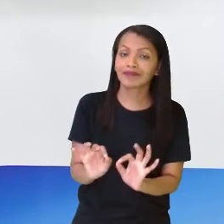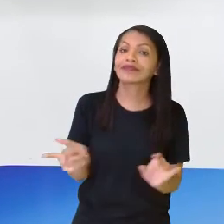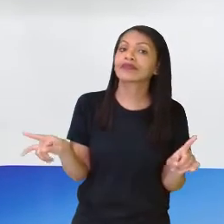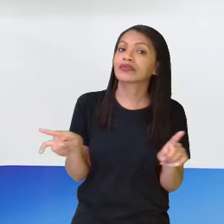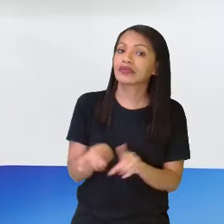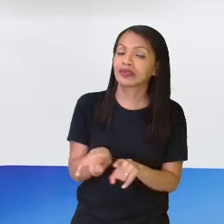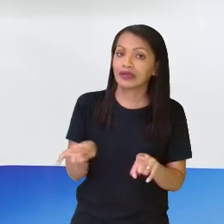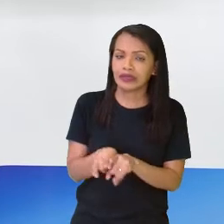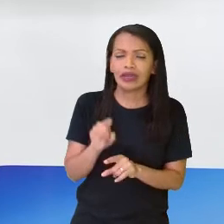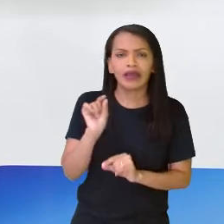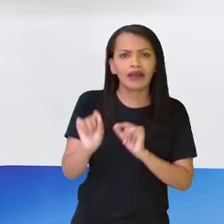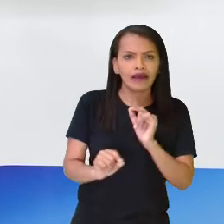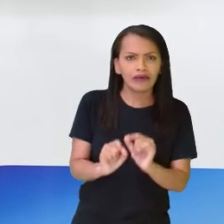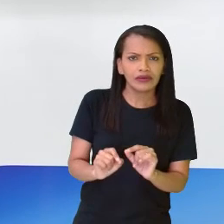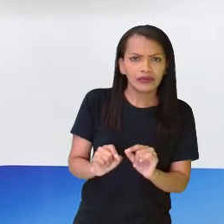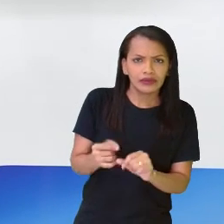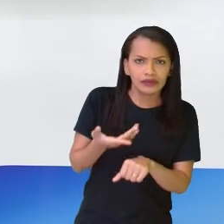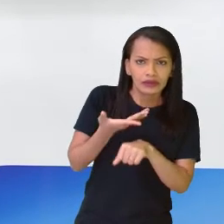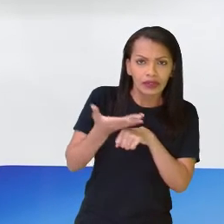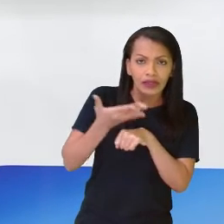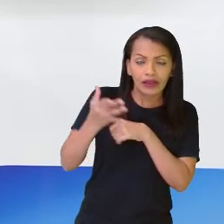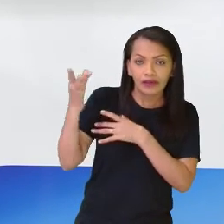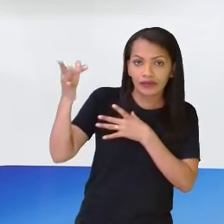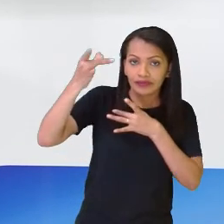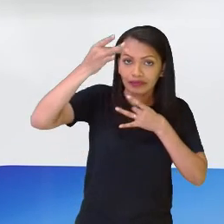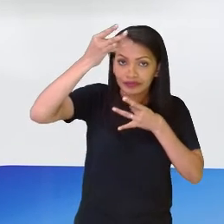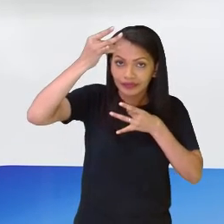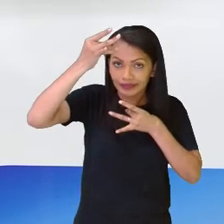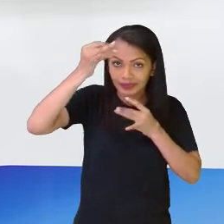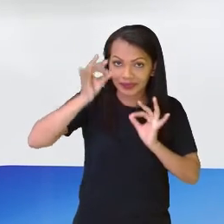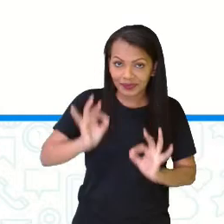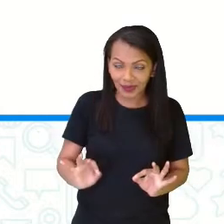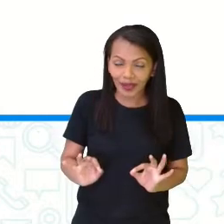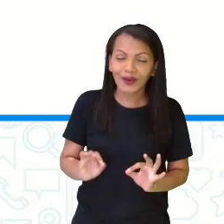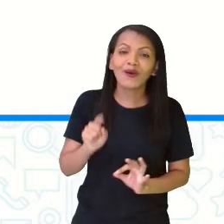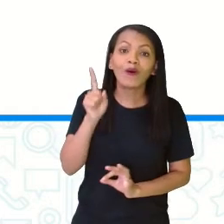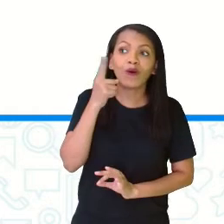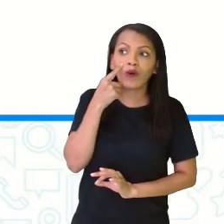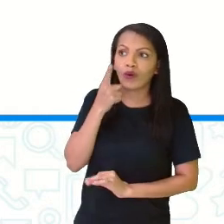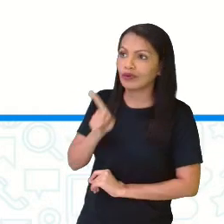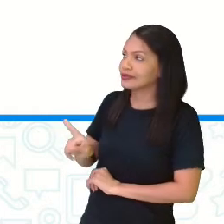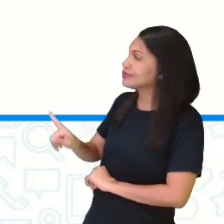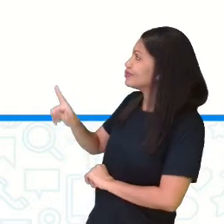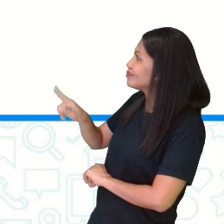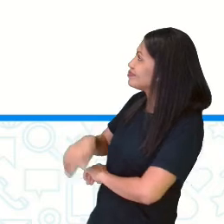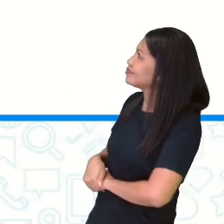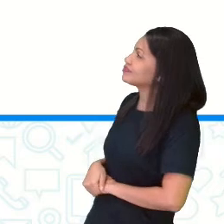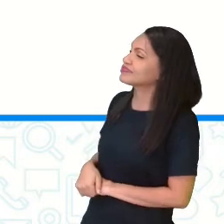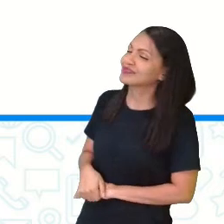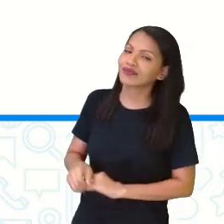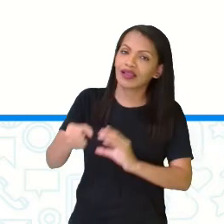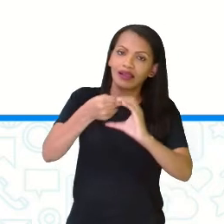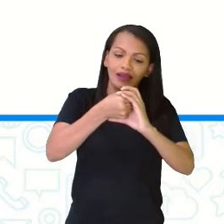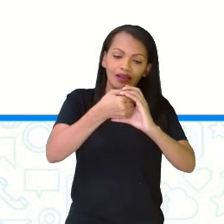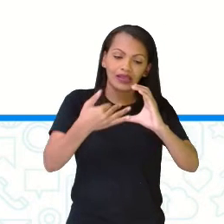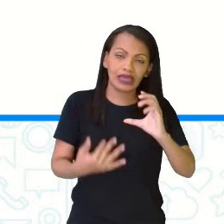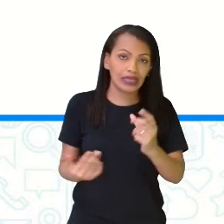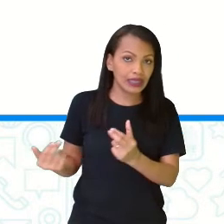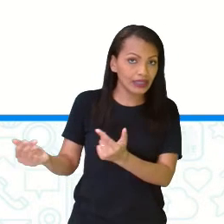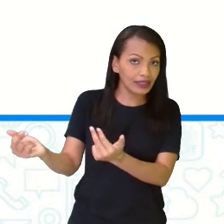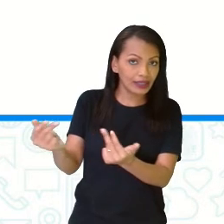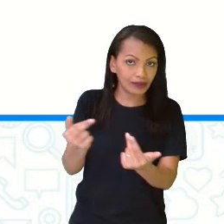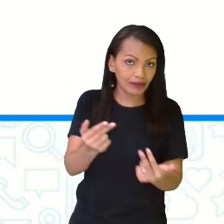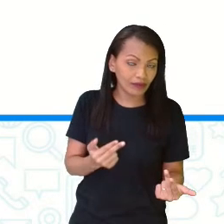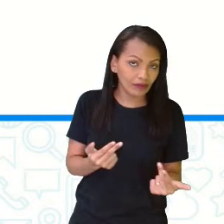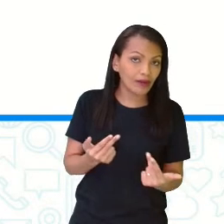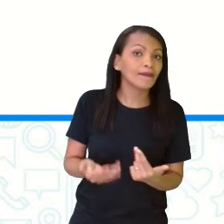ter ação, vai ser encenado, beleza? Olha aqui as características dele. Observem que não são tão iguais quanto as que